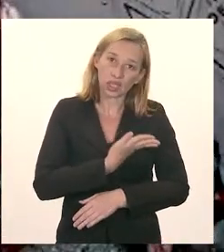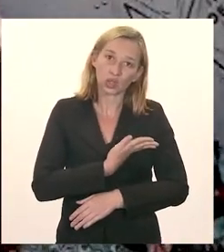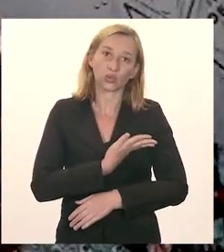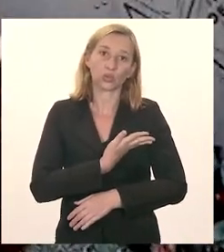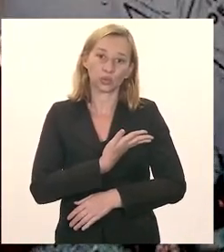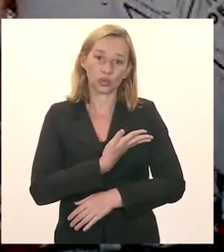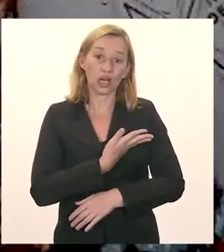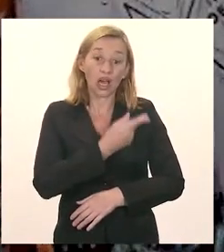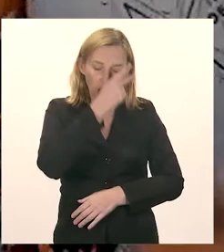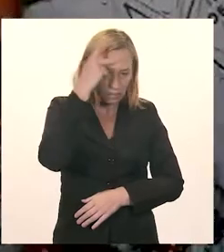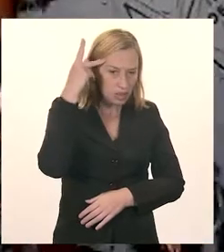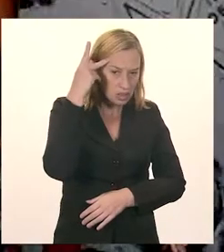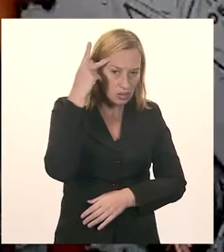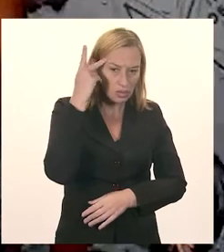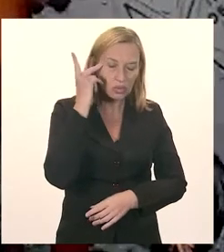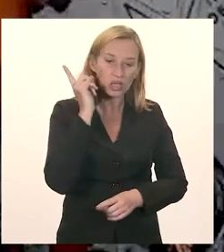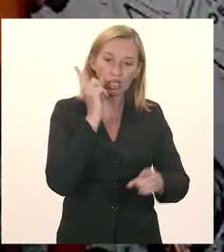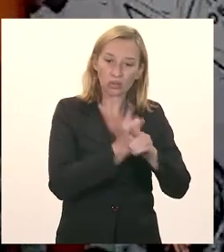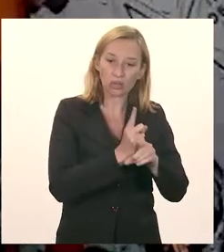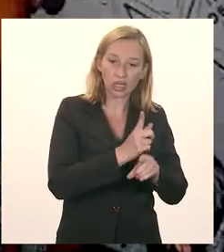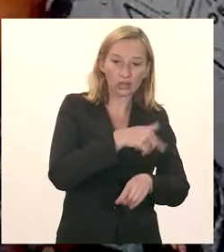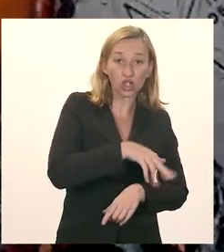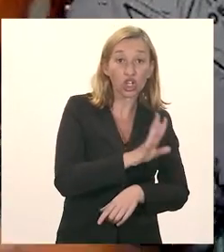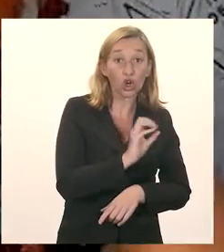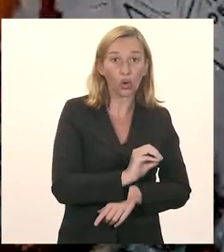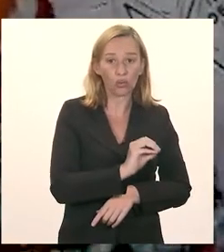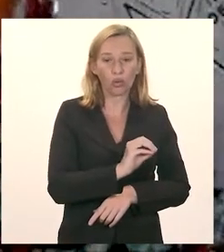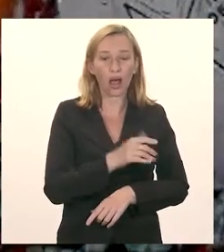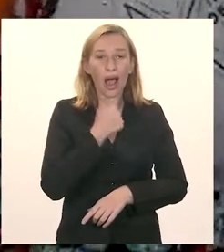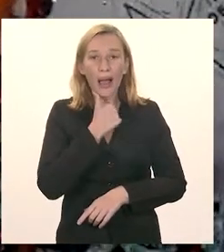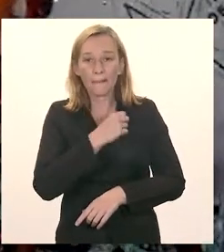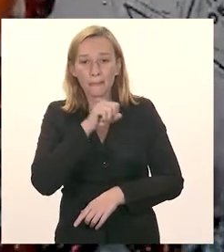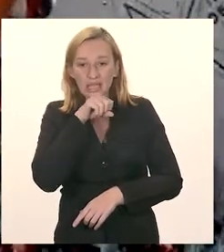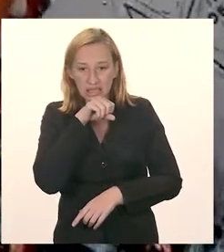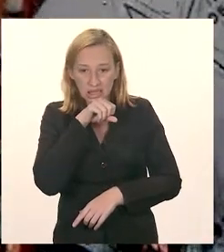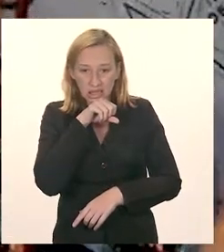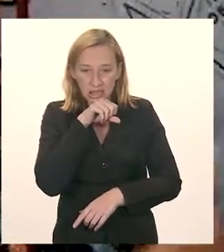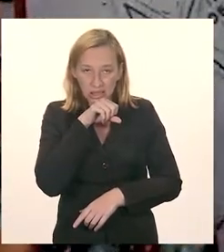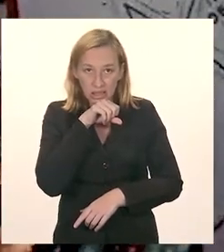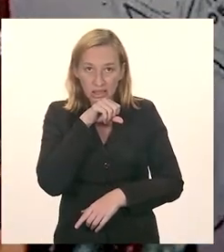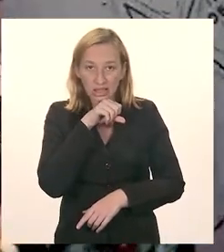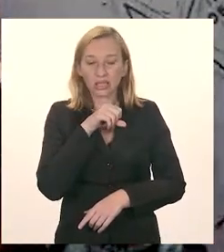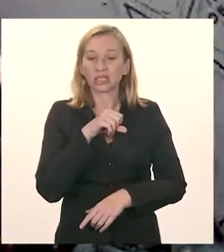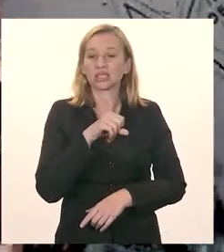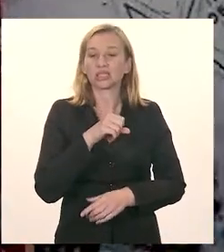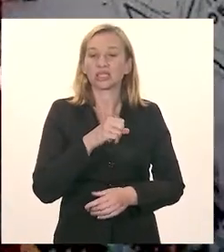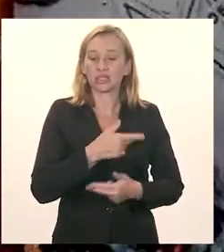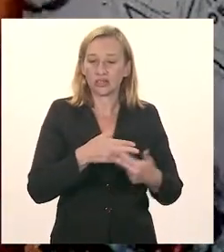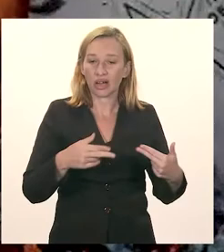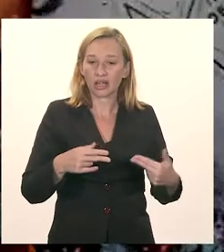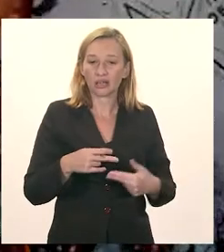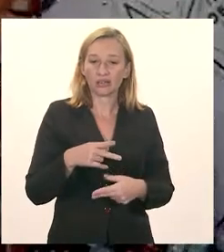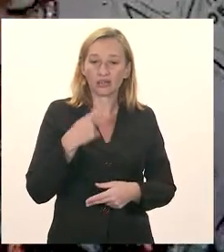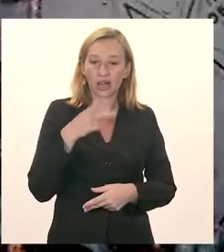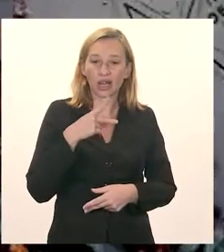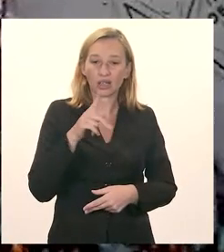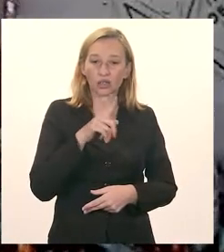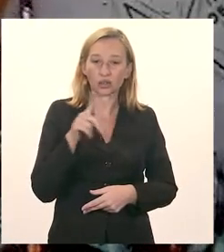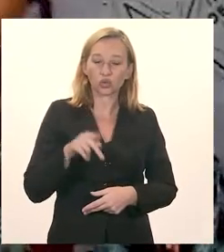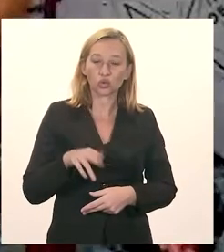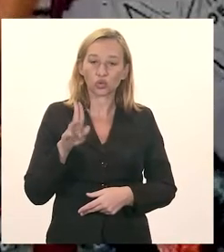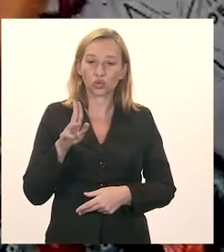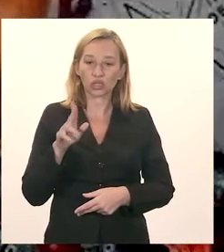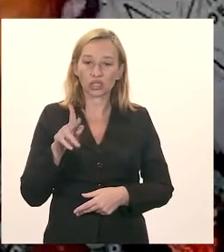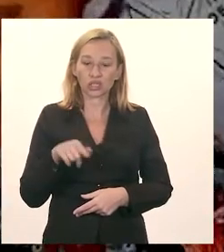amigos e as pessoas que eles encontravam no quilombo. Então, a mãe, né, que muitos deles falam que era a mãe Suzana,